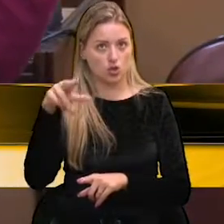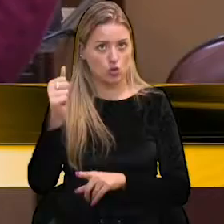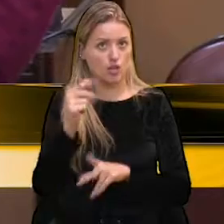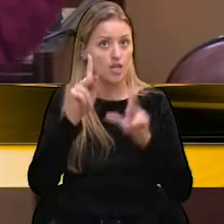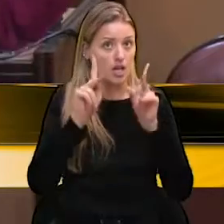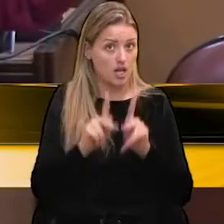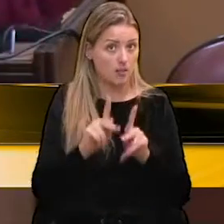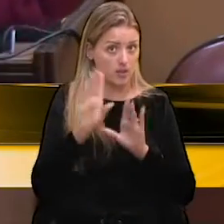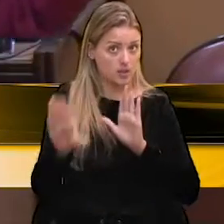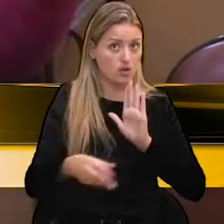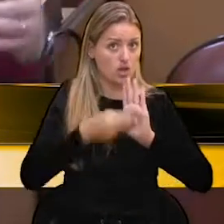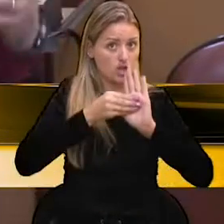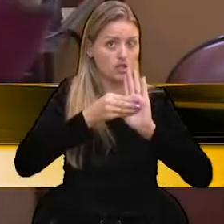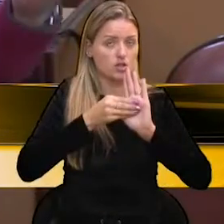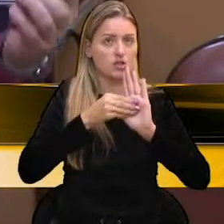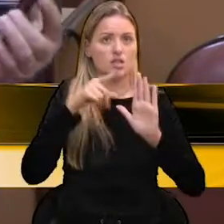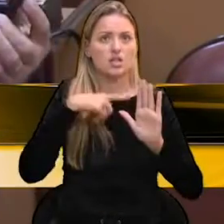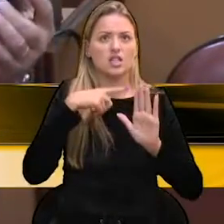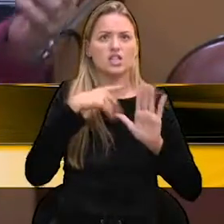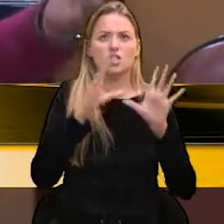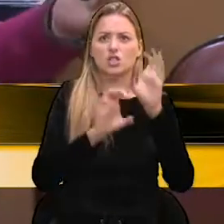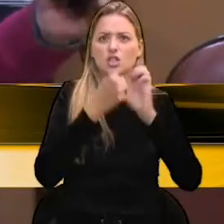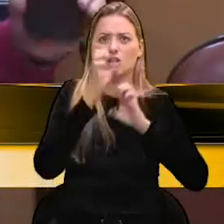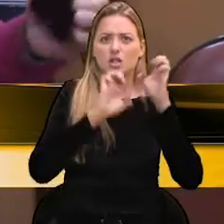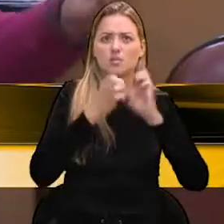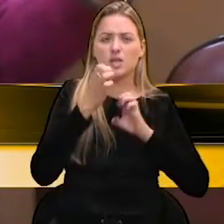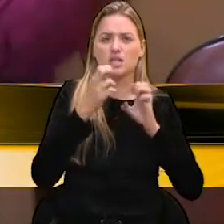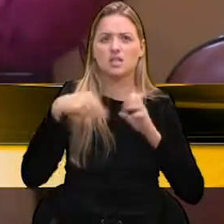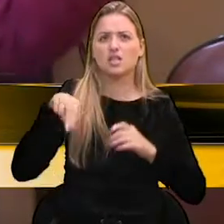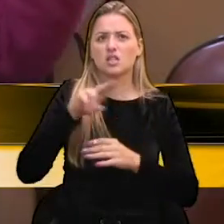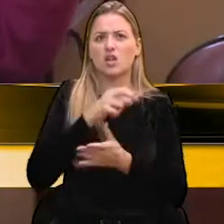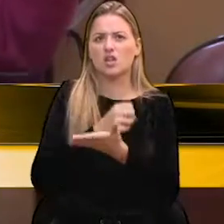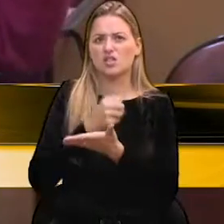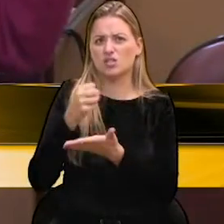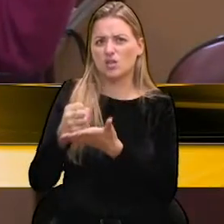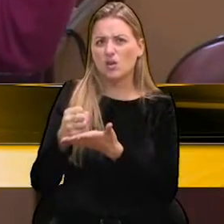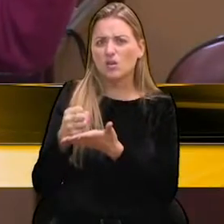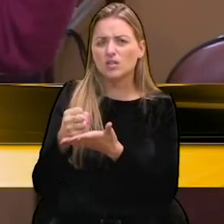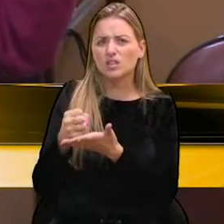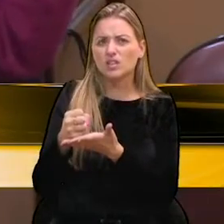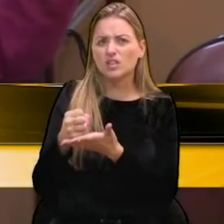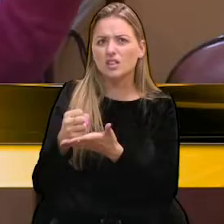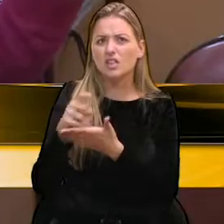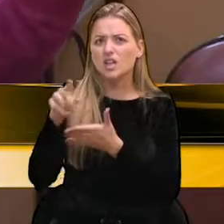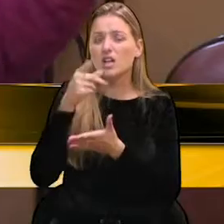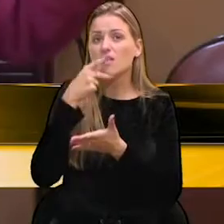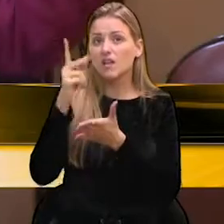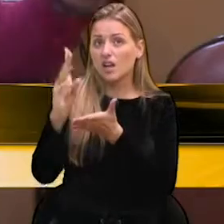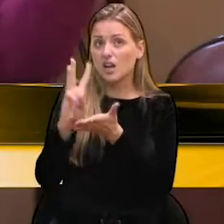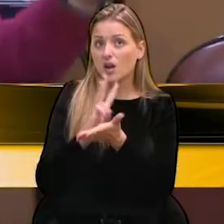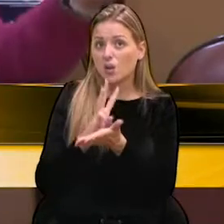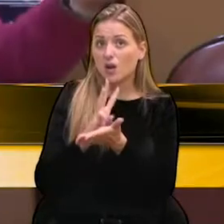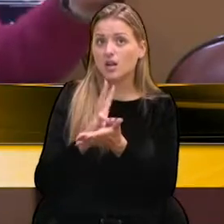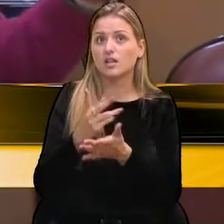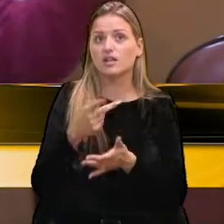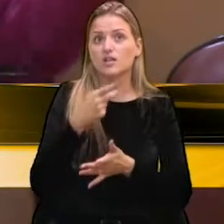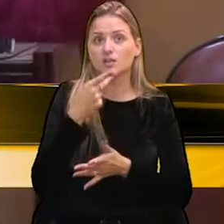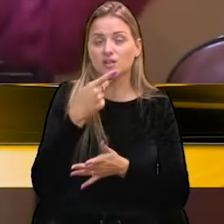cidadão colocou que a gente tinha uma empresa e estava contratando ali, cita aqui no WhatsApp,